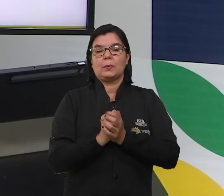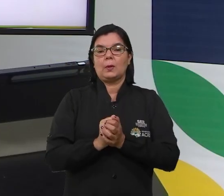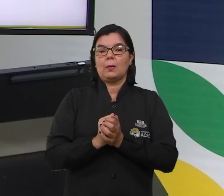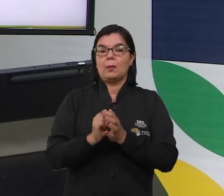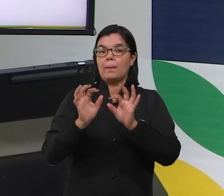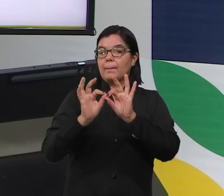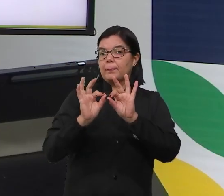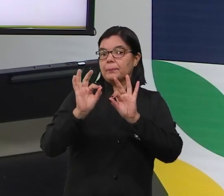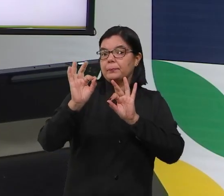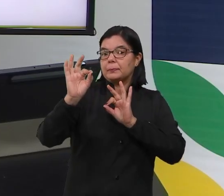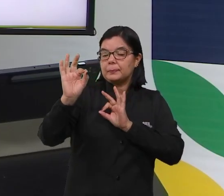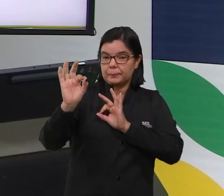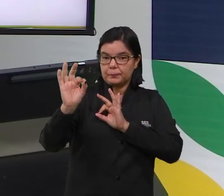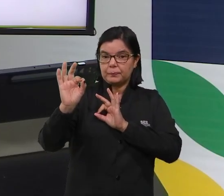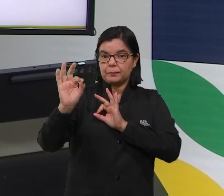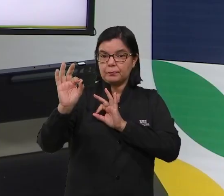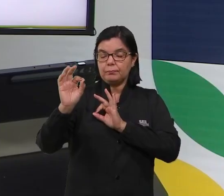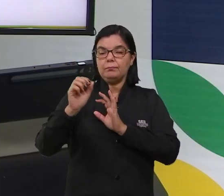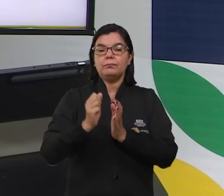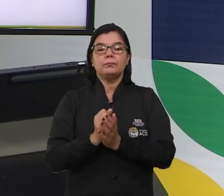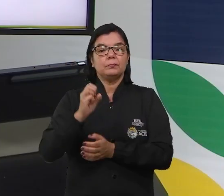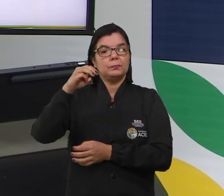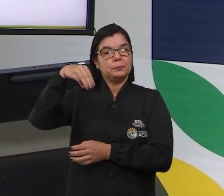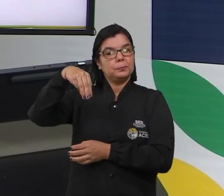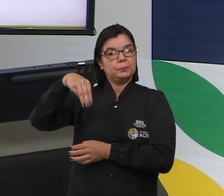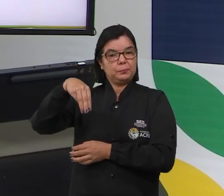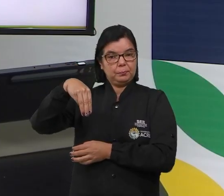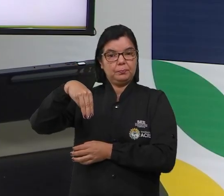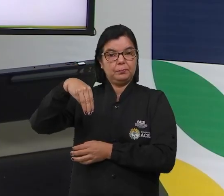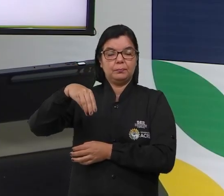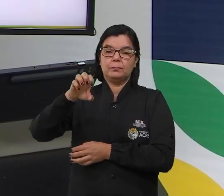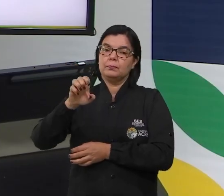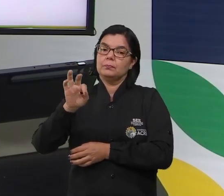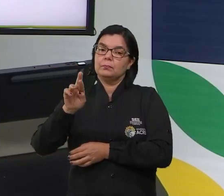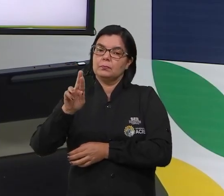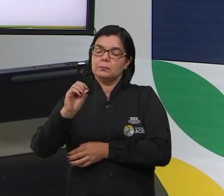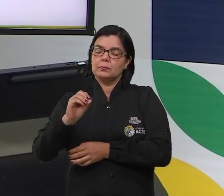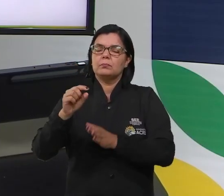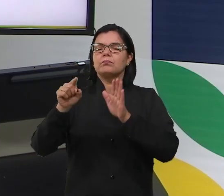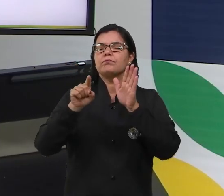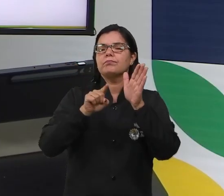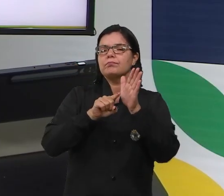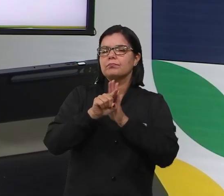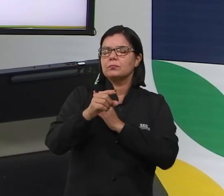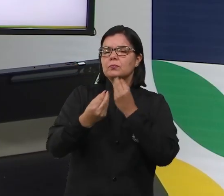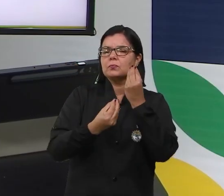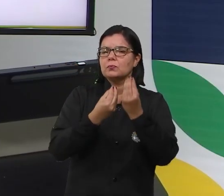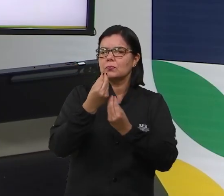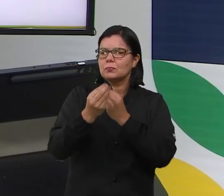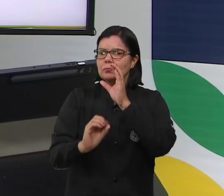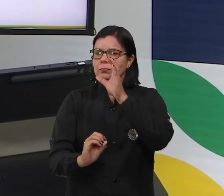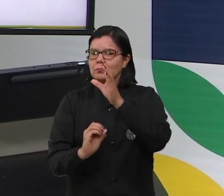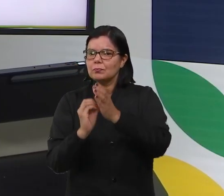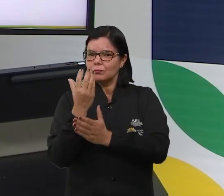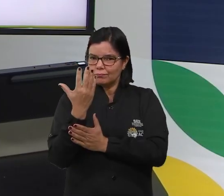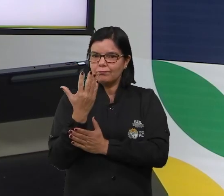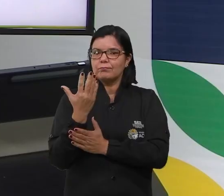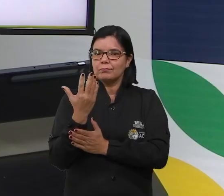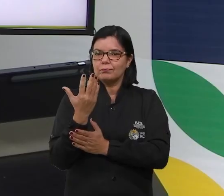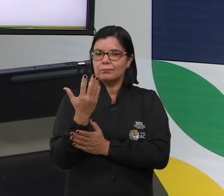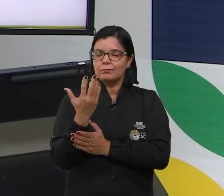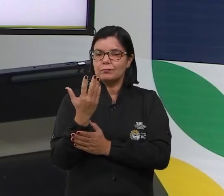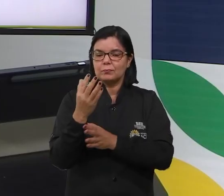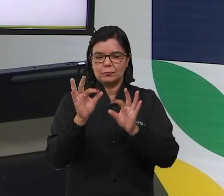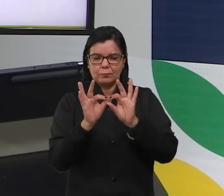distâncias são medidas em metros. Mas você já parou alguma vez para se perguntar como é que o metro foi concebido? Como